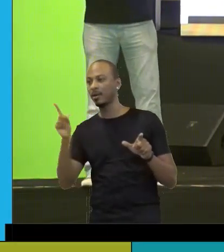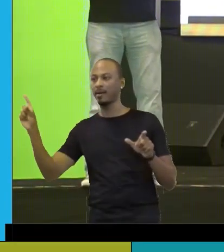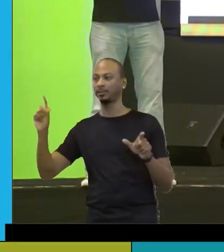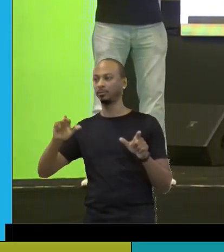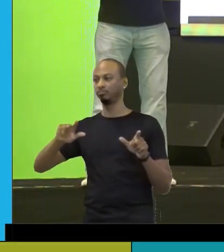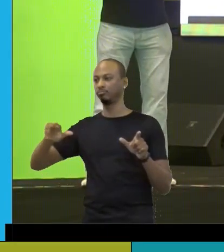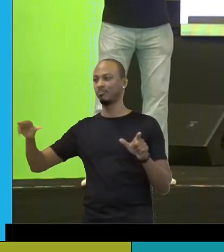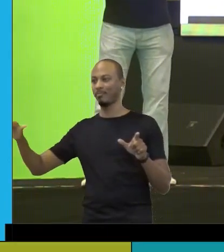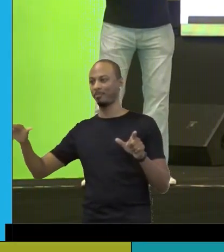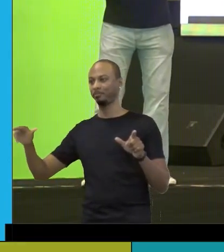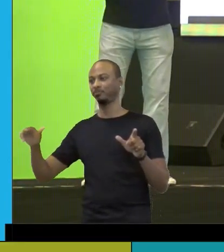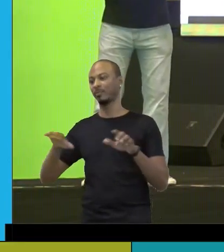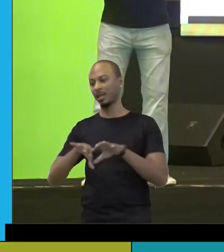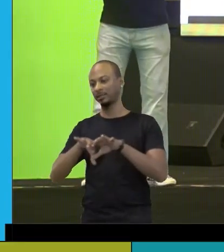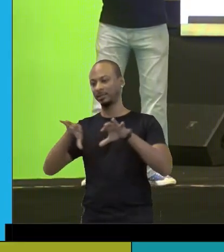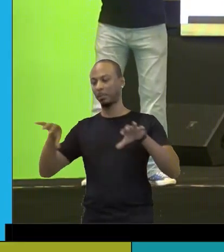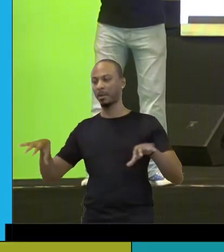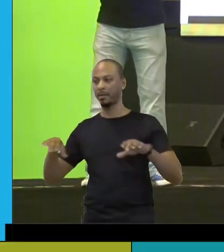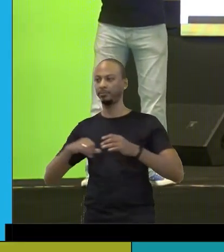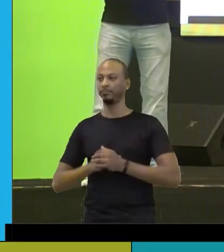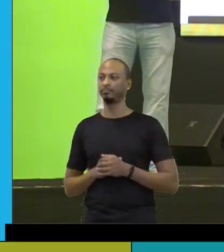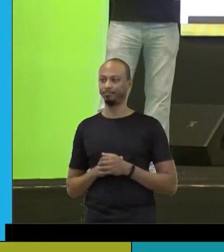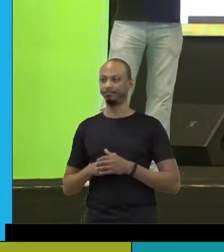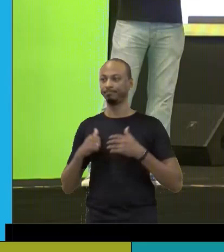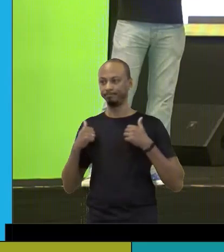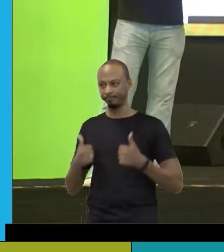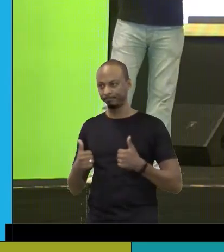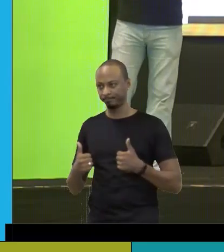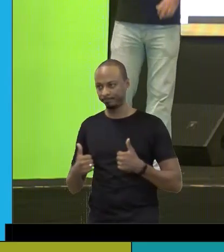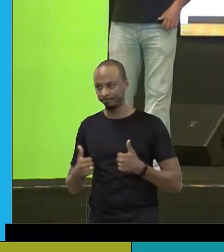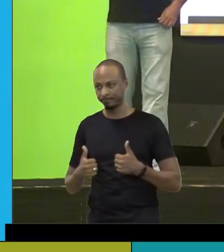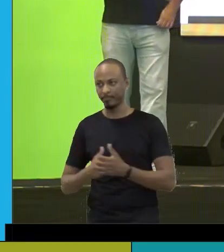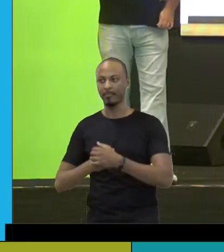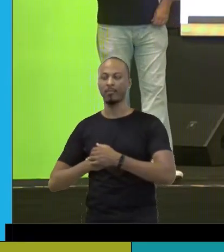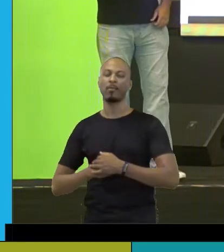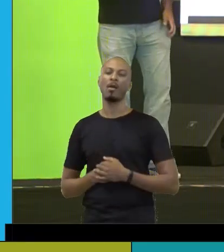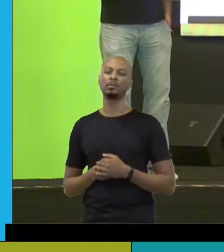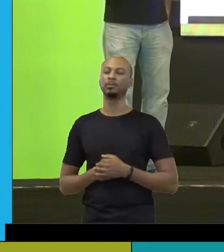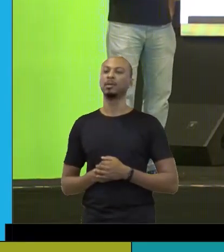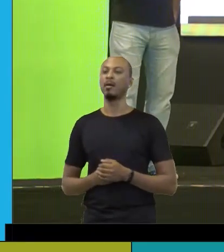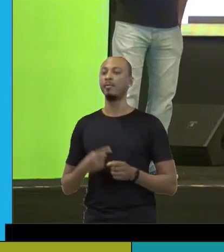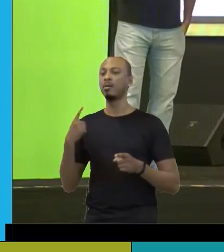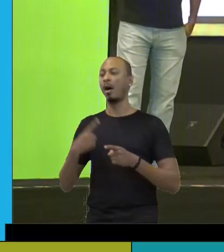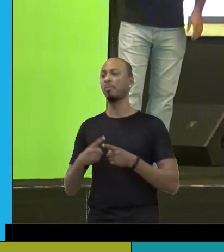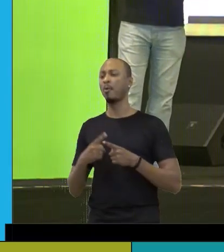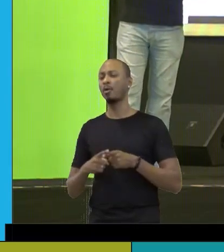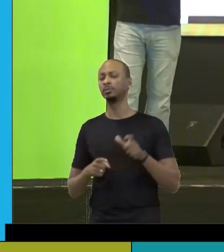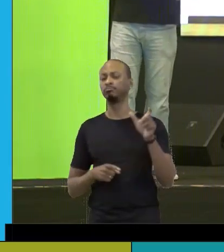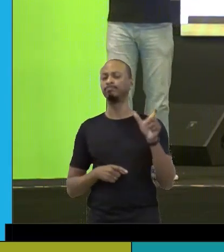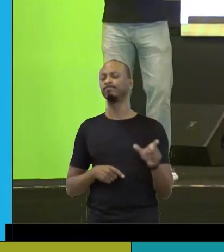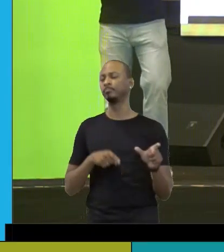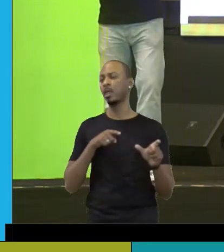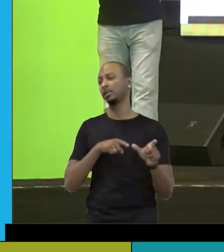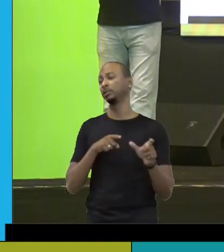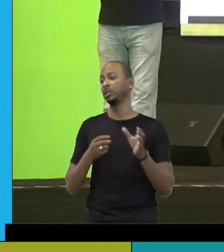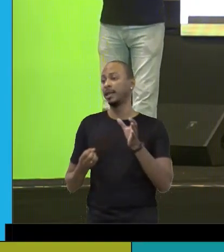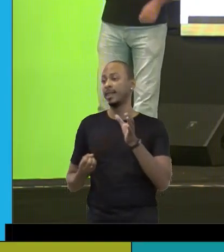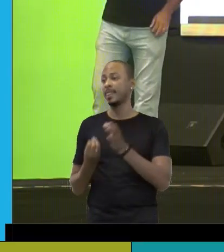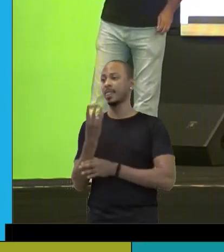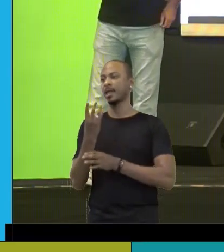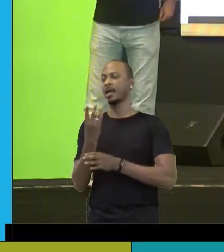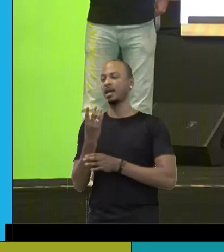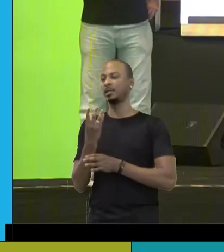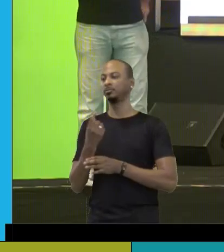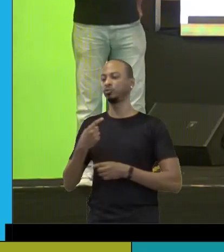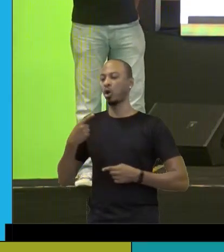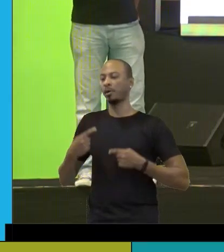político. Tudo tranquilo? Tudo certo? Por que Maquiavel vai fundar o realismo político? Atenção, a